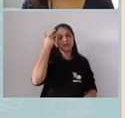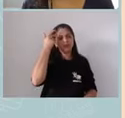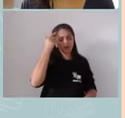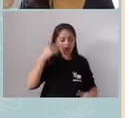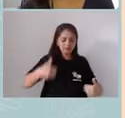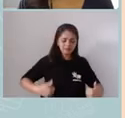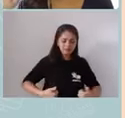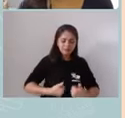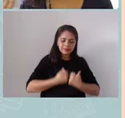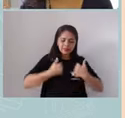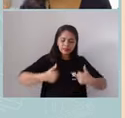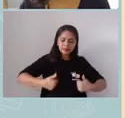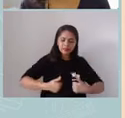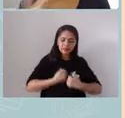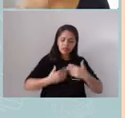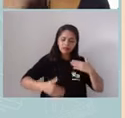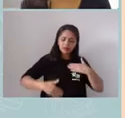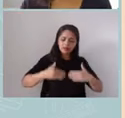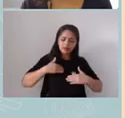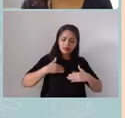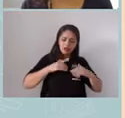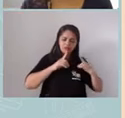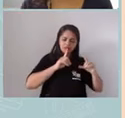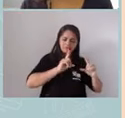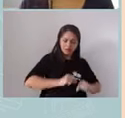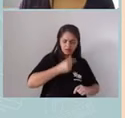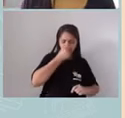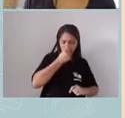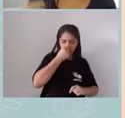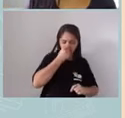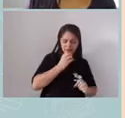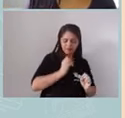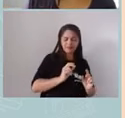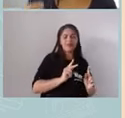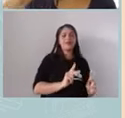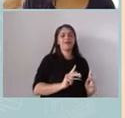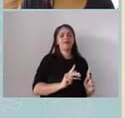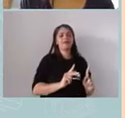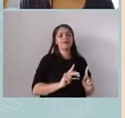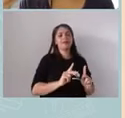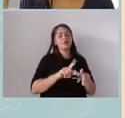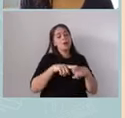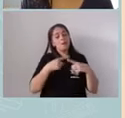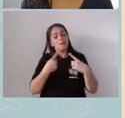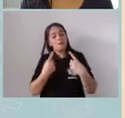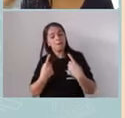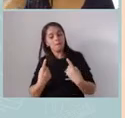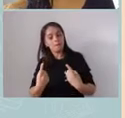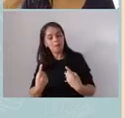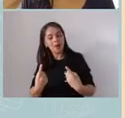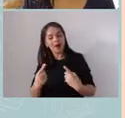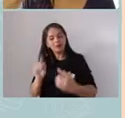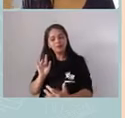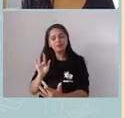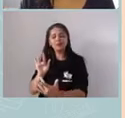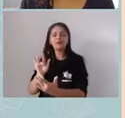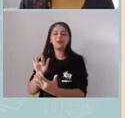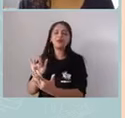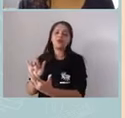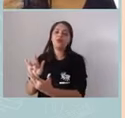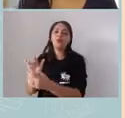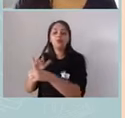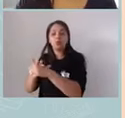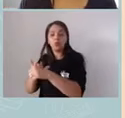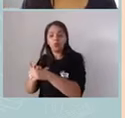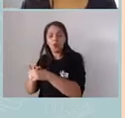ativa natural, né, vai conseguir combater aquele vírus da gripe e tudo certo. Mas, quando você entra em contato com uma doença mais